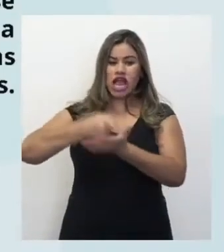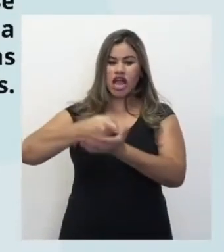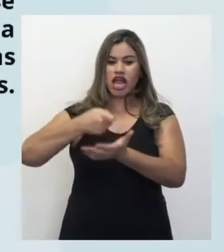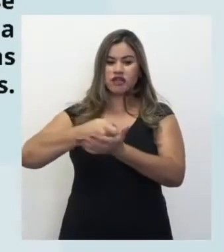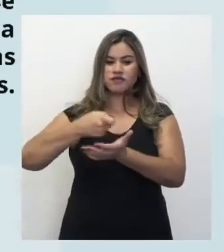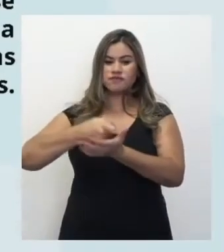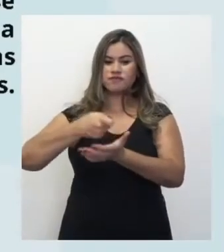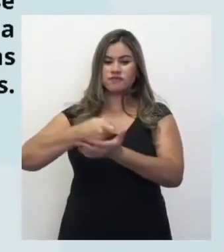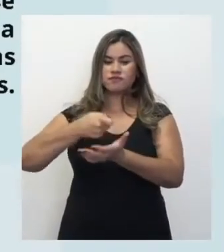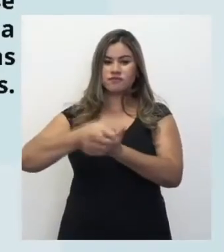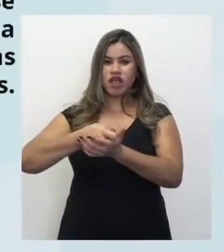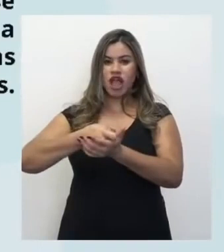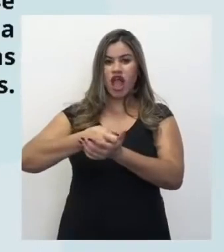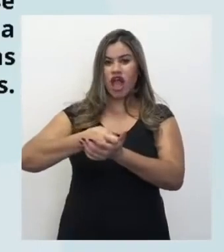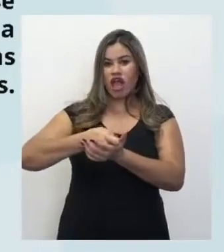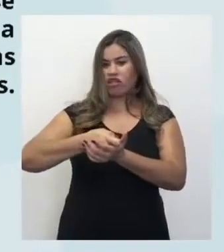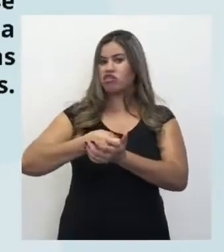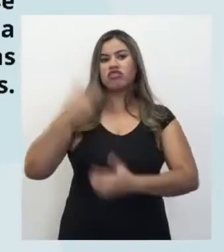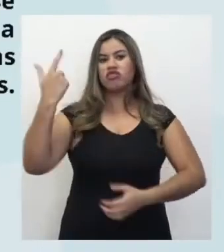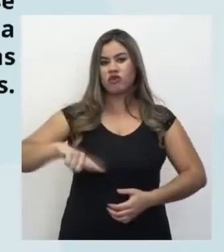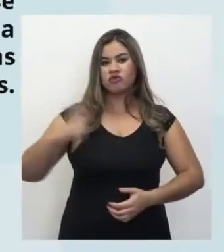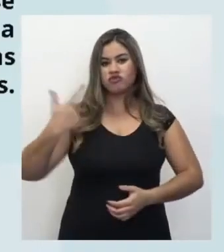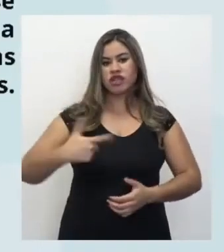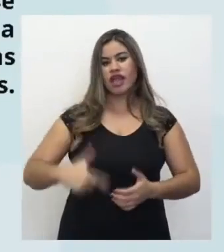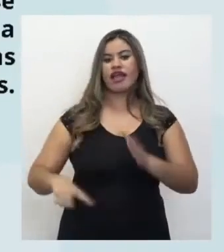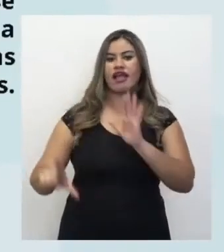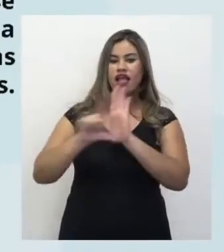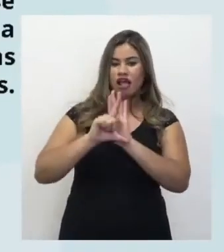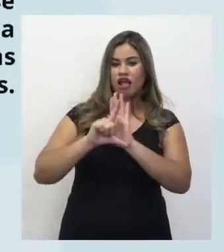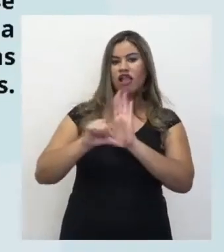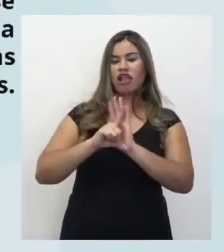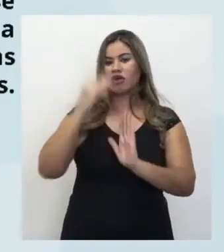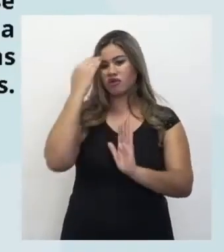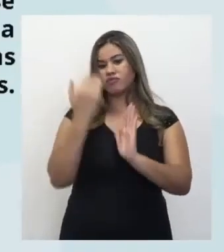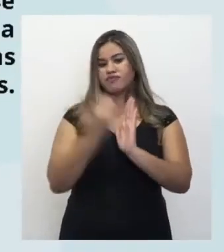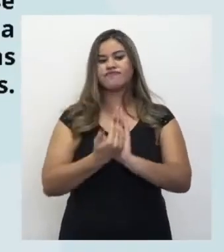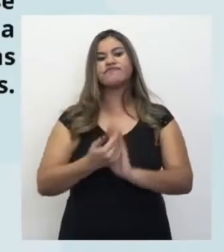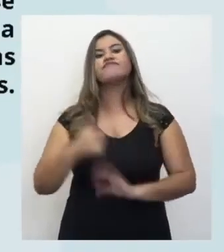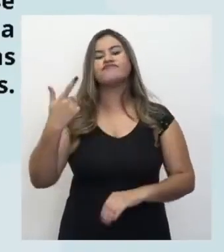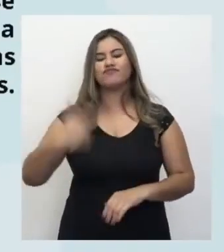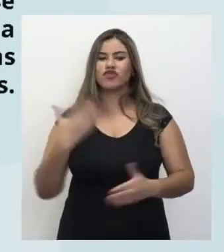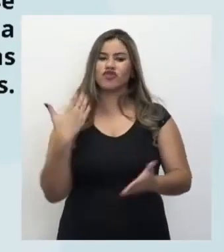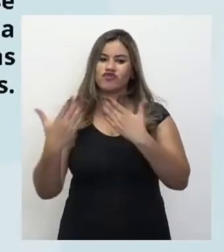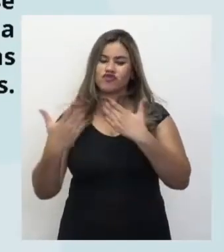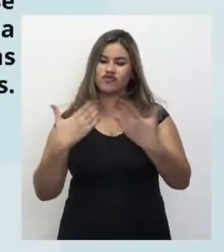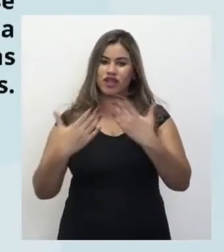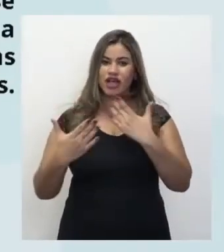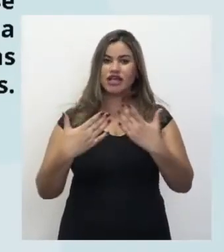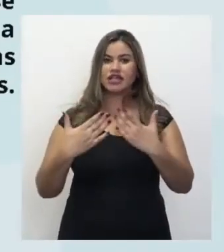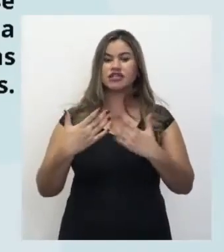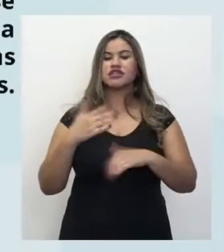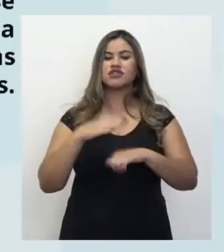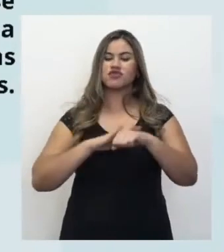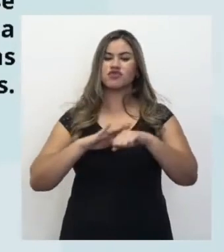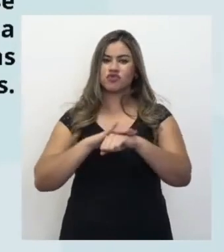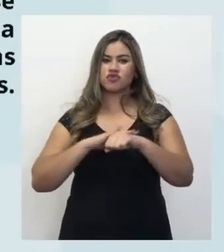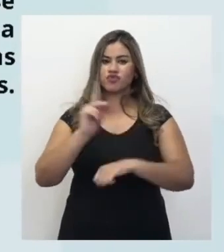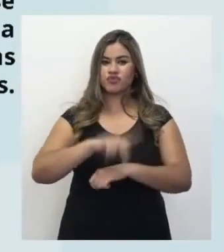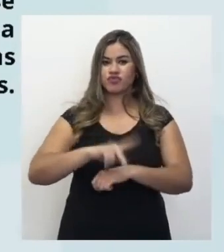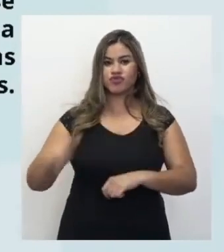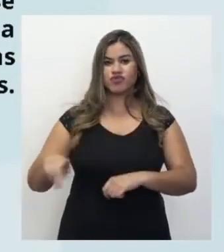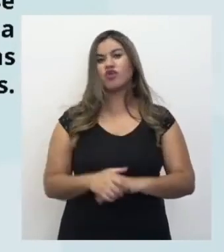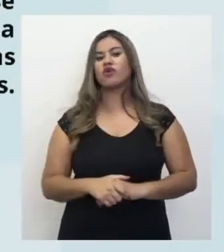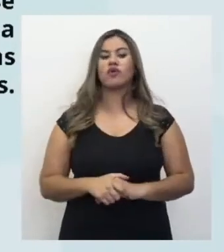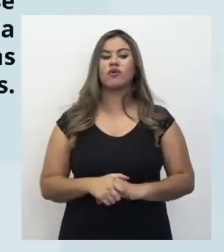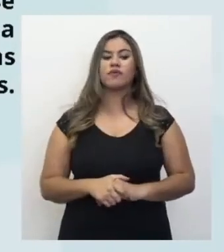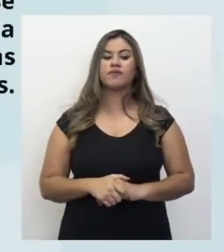senão em virtude de lei. Né? Mais uma vez, converse com seu professor, participe no chat conosco. A pergunta é, apesar de a